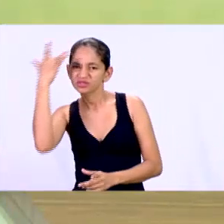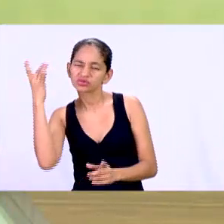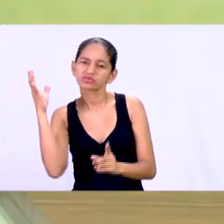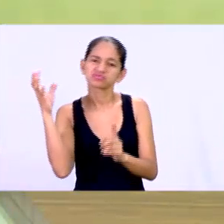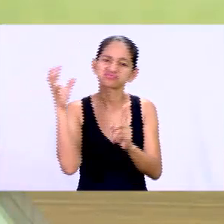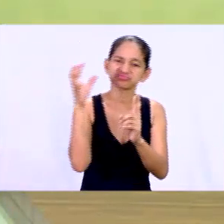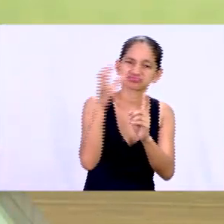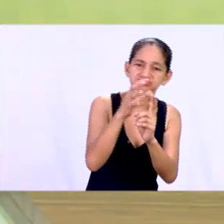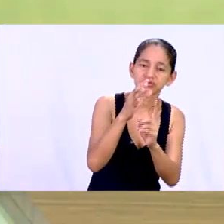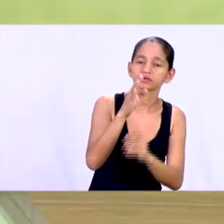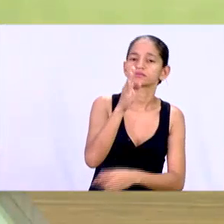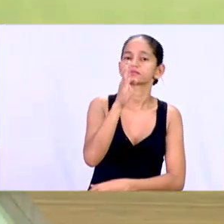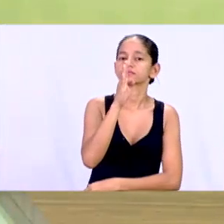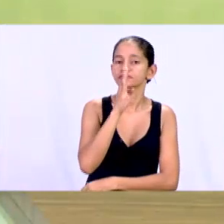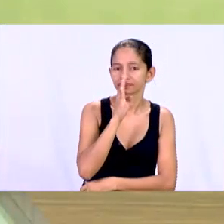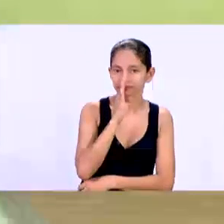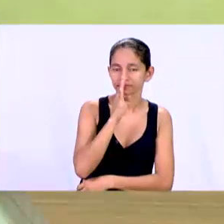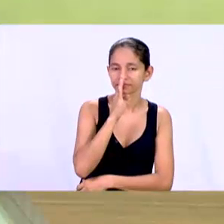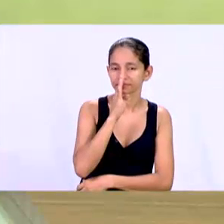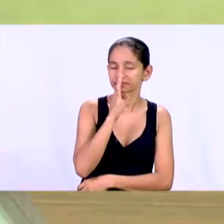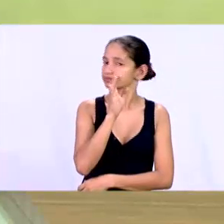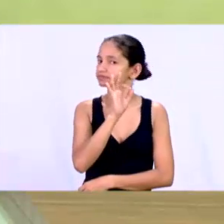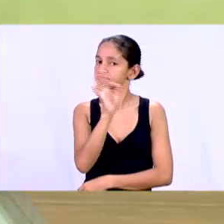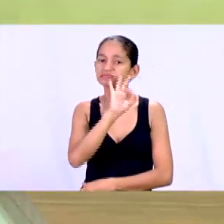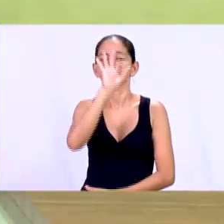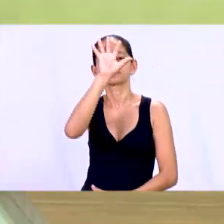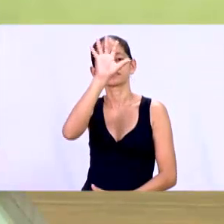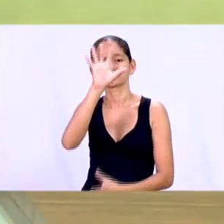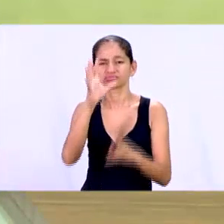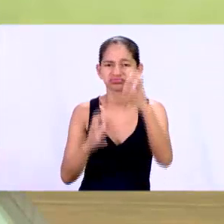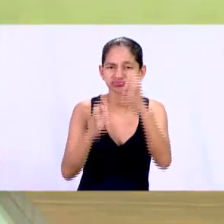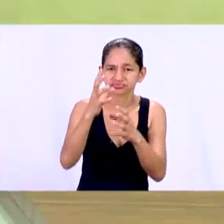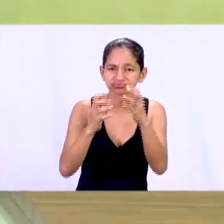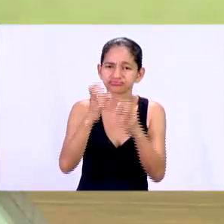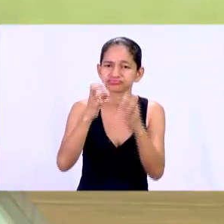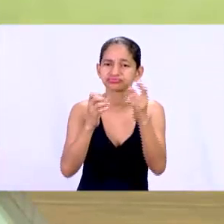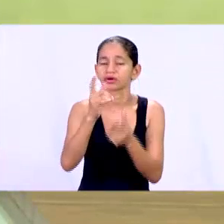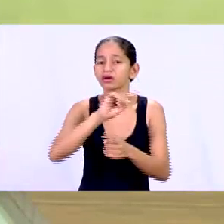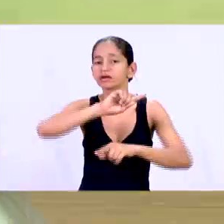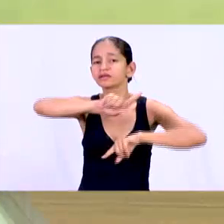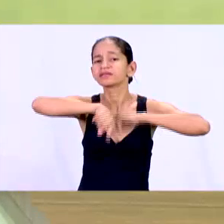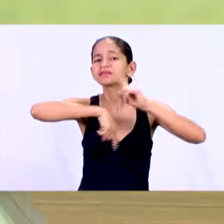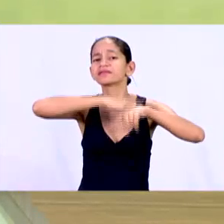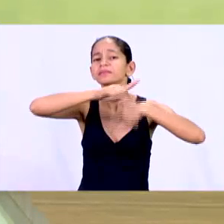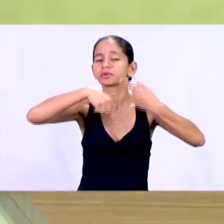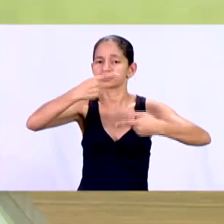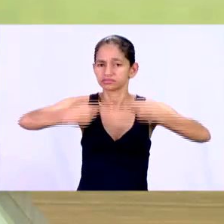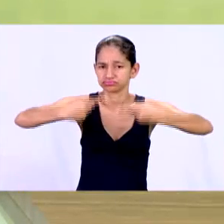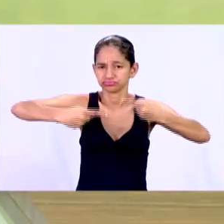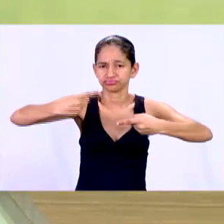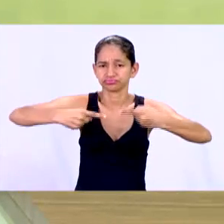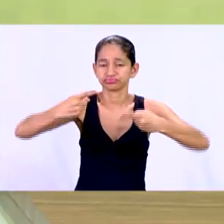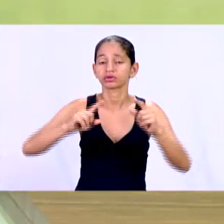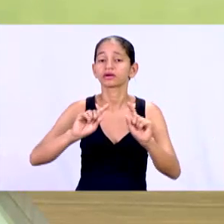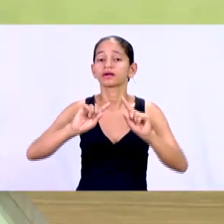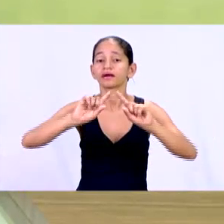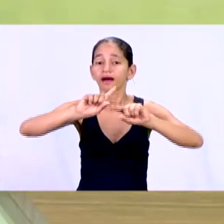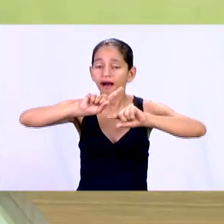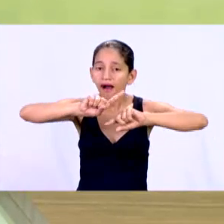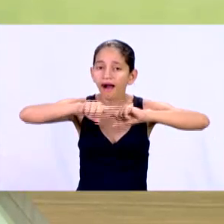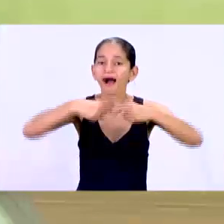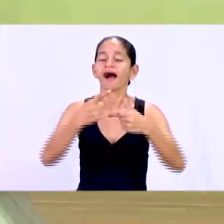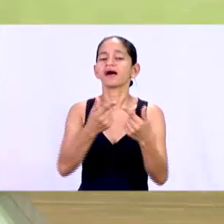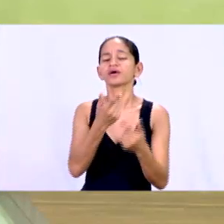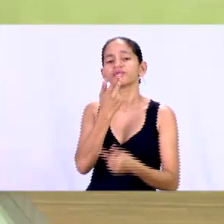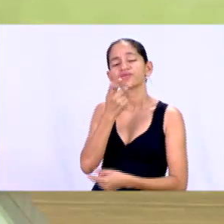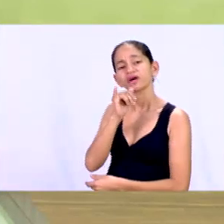aquilo que o outro me representa, qual vai ser a minha atitude a partir de então sobre esse outro? O que eu vou dizer